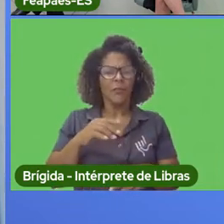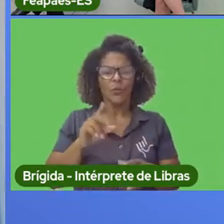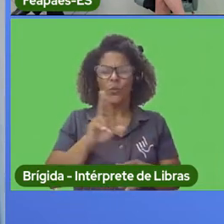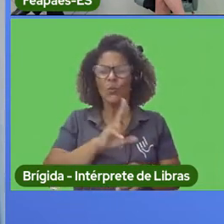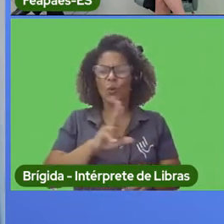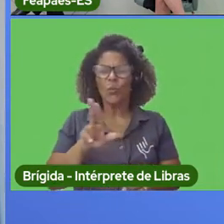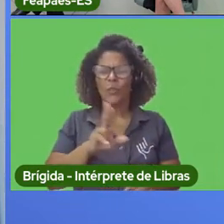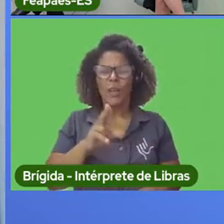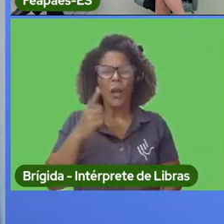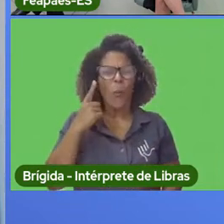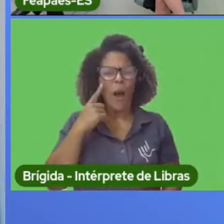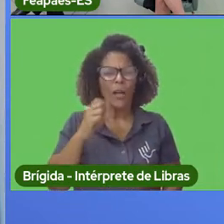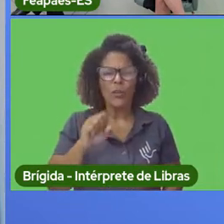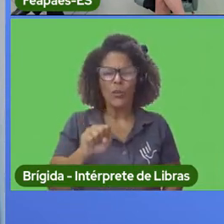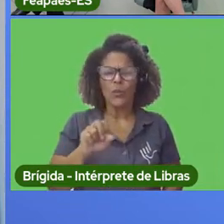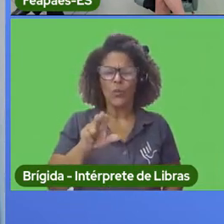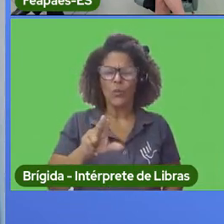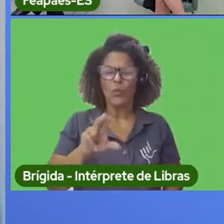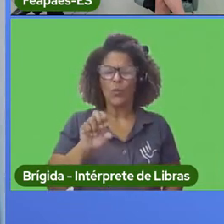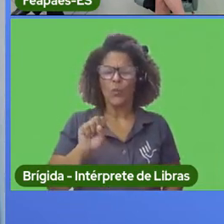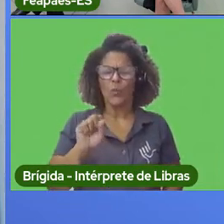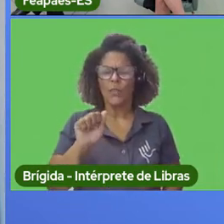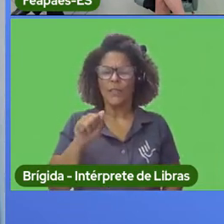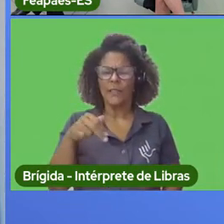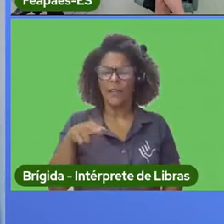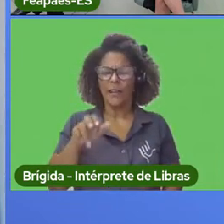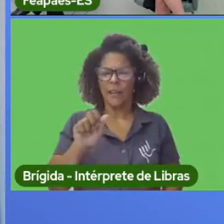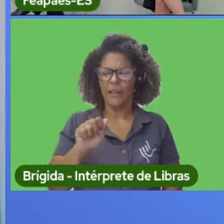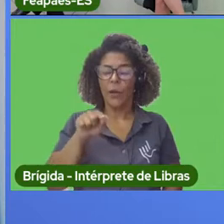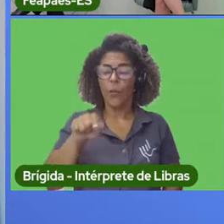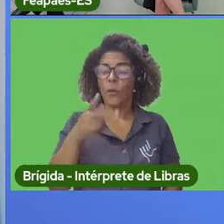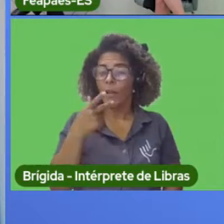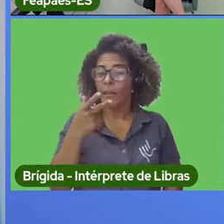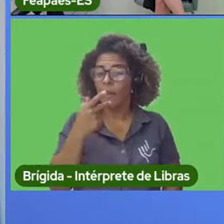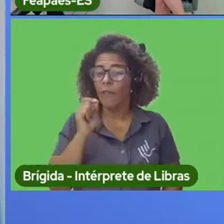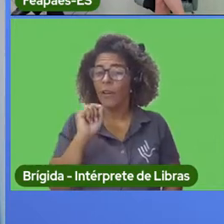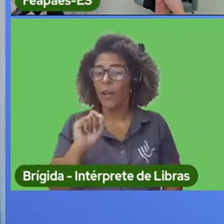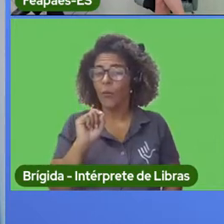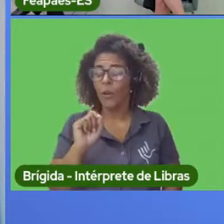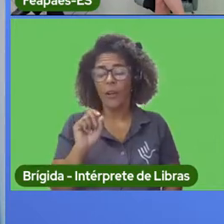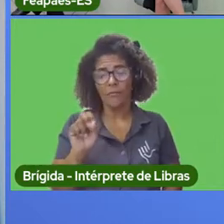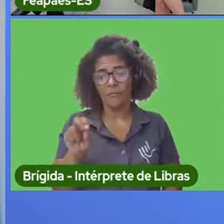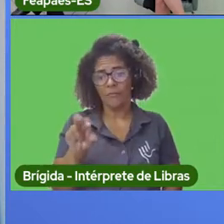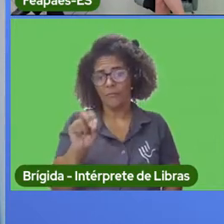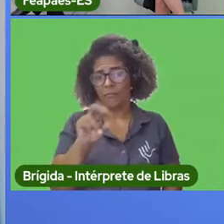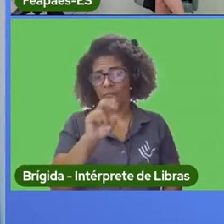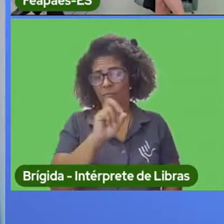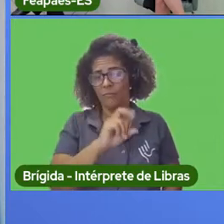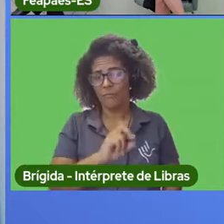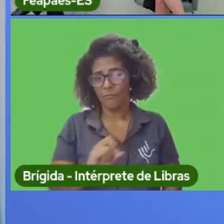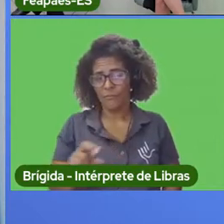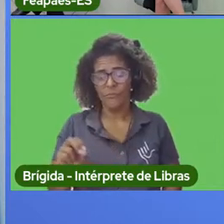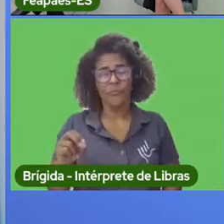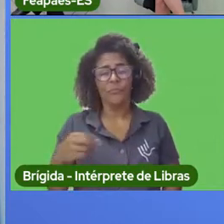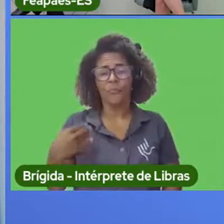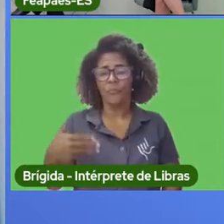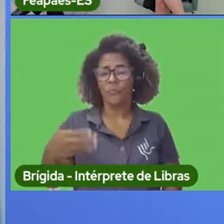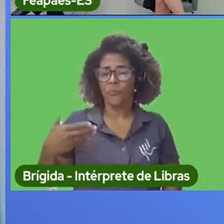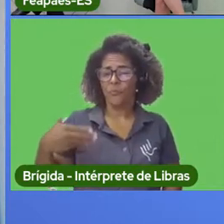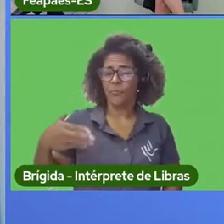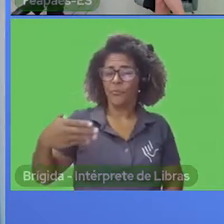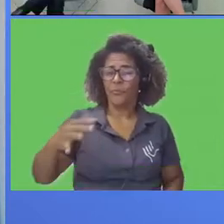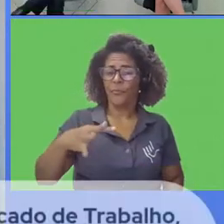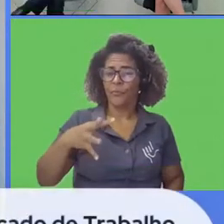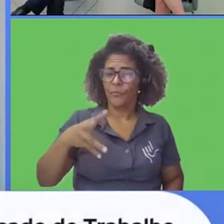acho que foi a Suzana. É, o que a Suzana traz é o que a gente vê, na verdade, na trajetória de praticamente todas